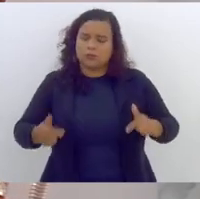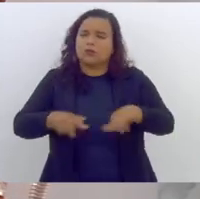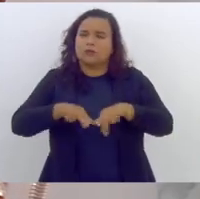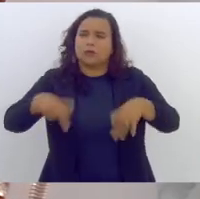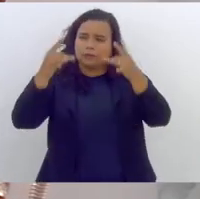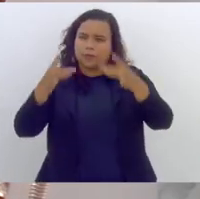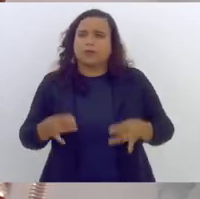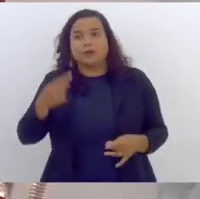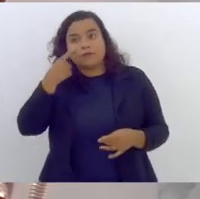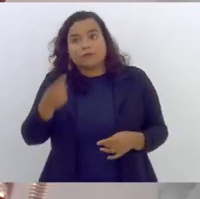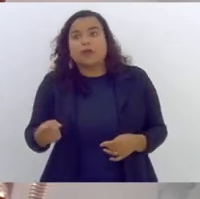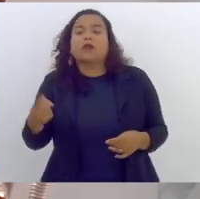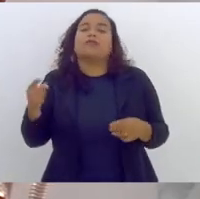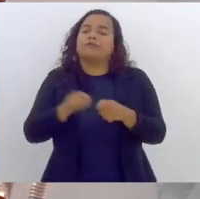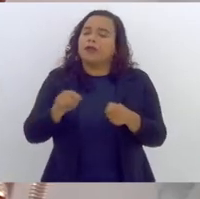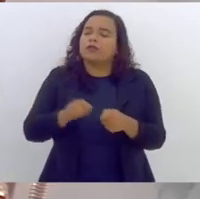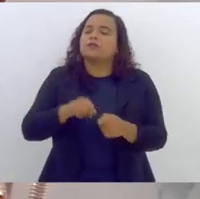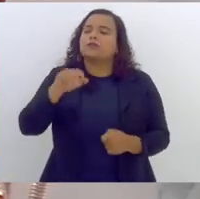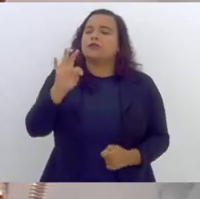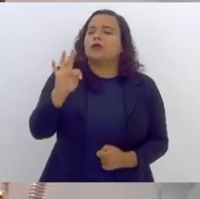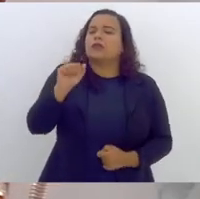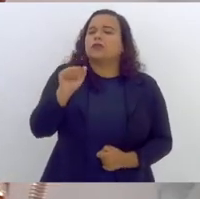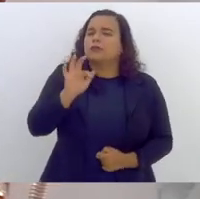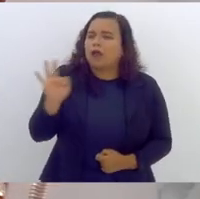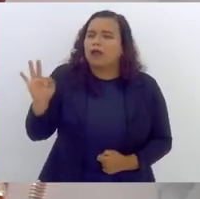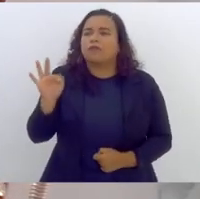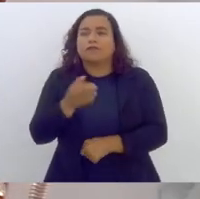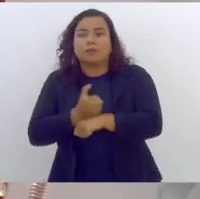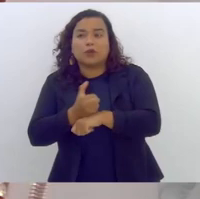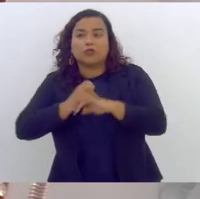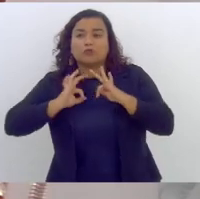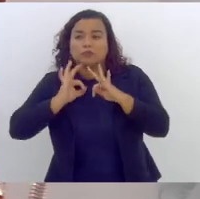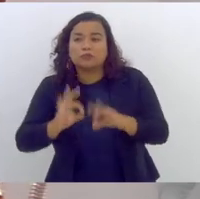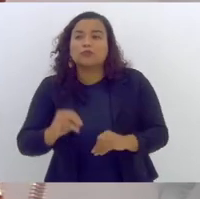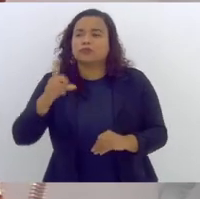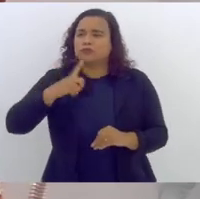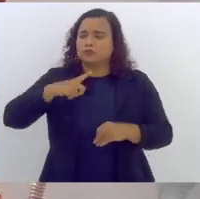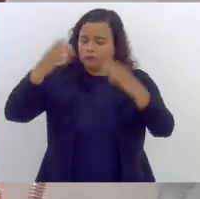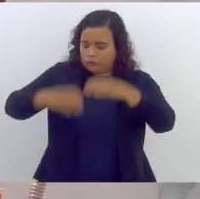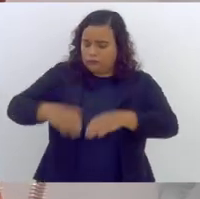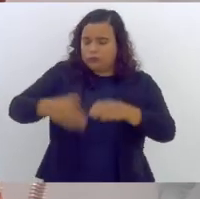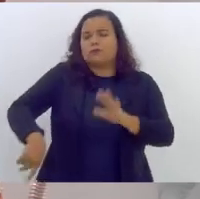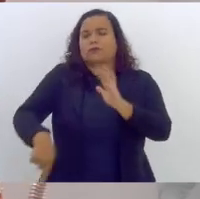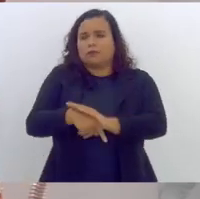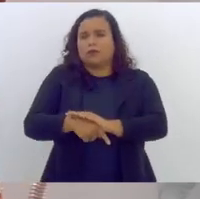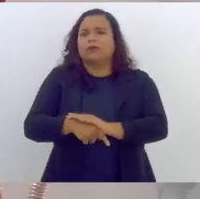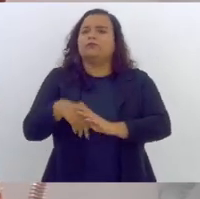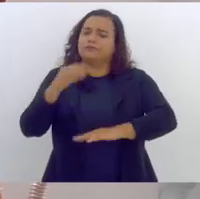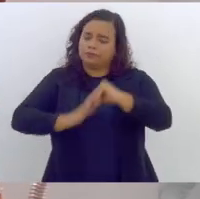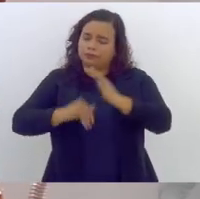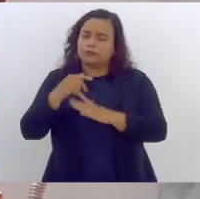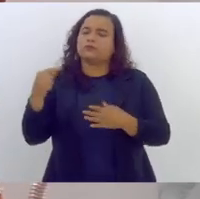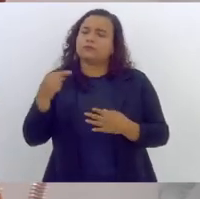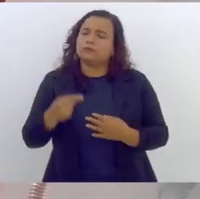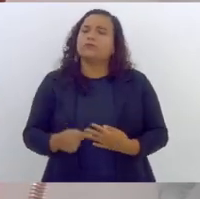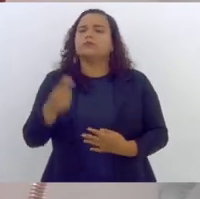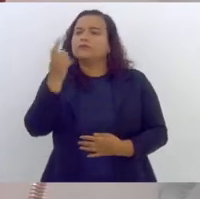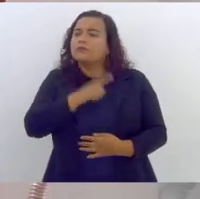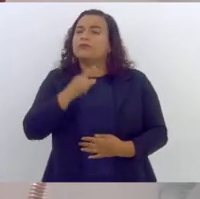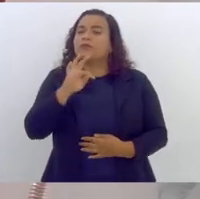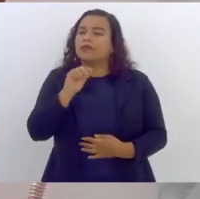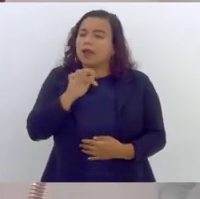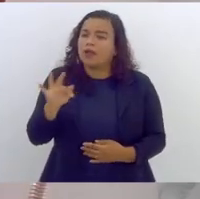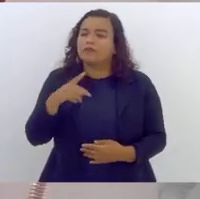vistas a fazer o TAF para todas as carreiras que ainda há concursados aptos a fazerem TAF